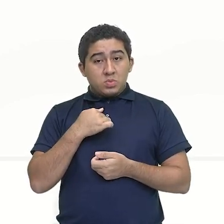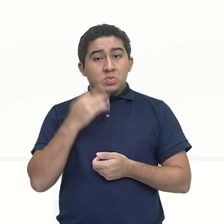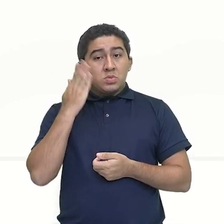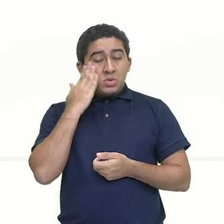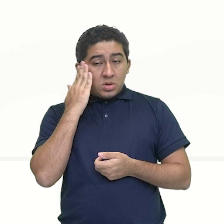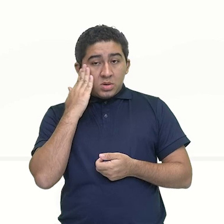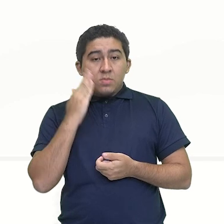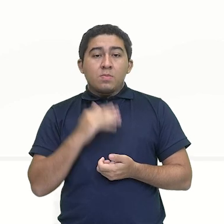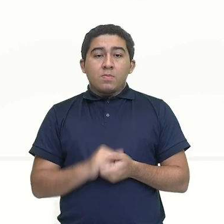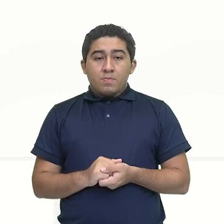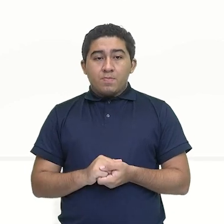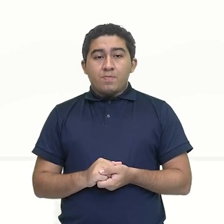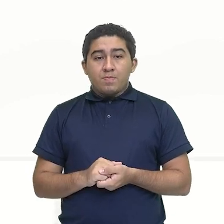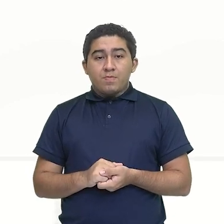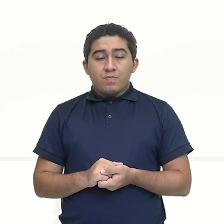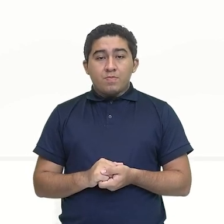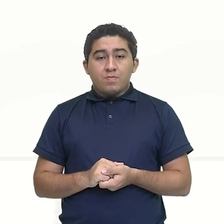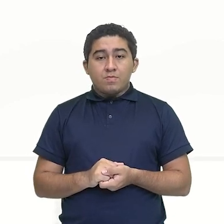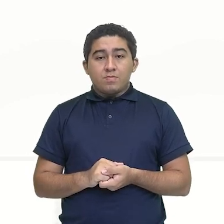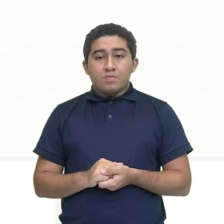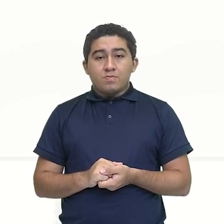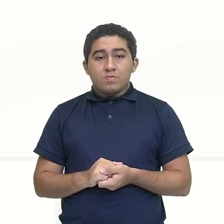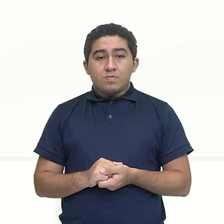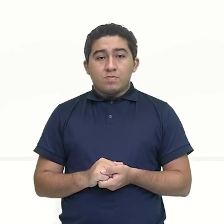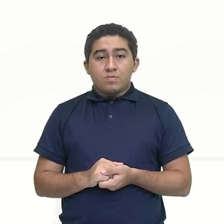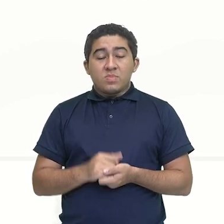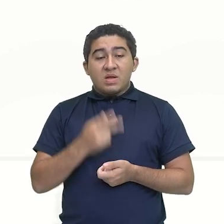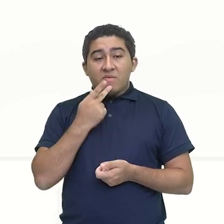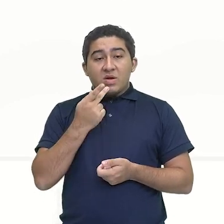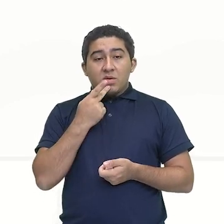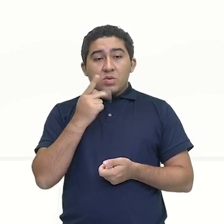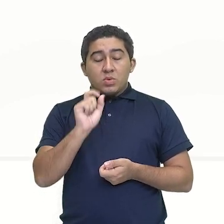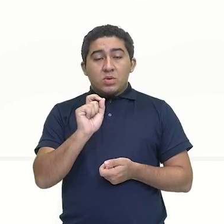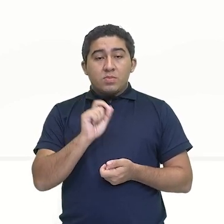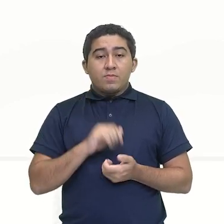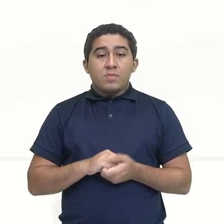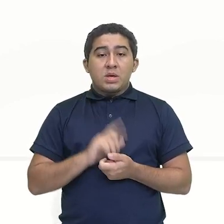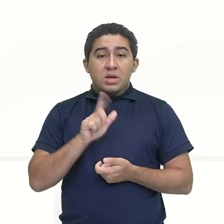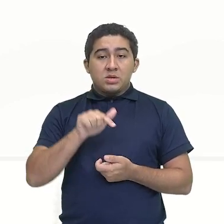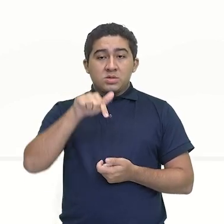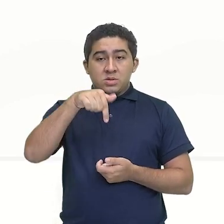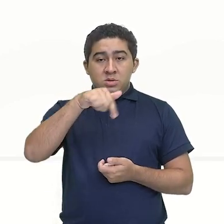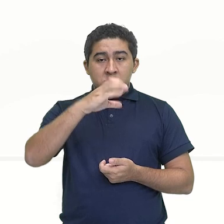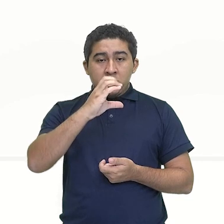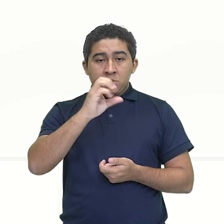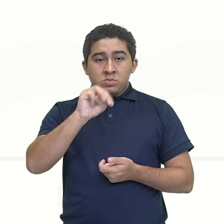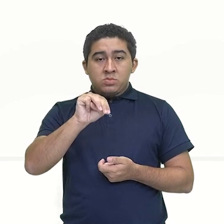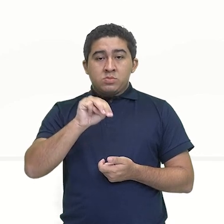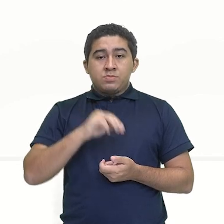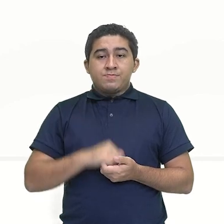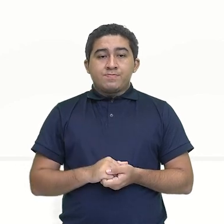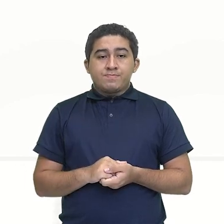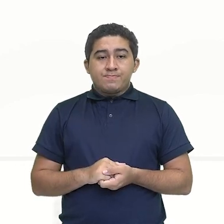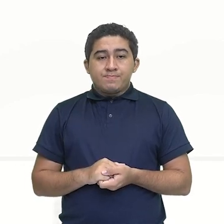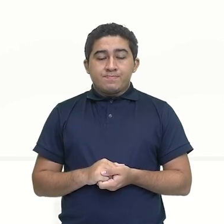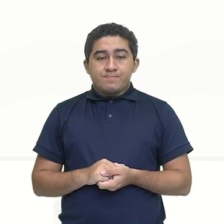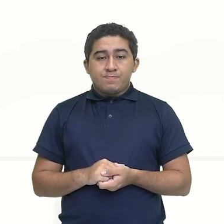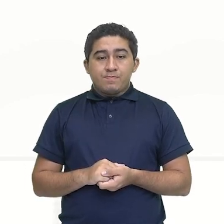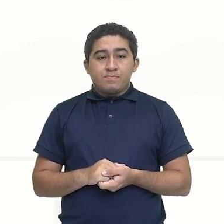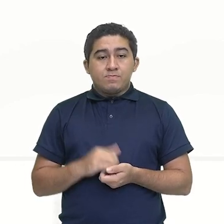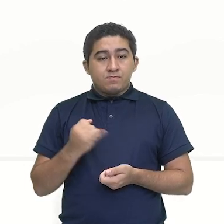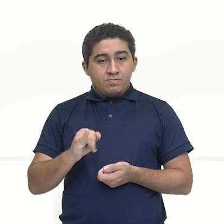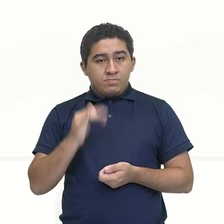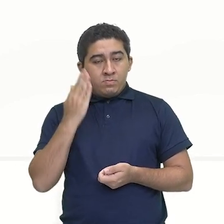aqui desse primeiro triângulo, o triângulo equilátero, fala que cada medida aí mede 7 centímetros. Então, como eu